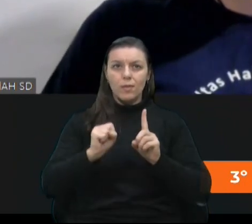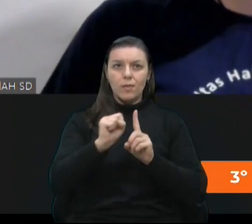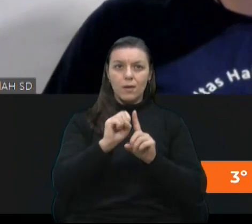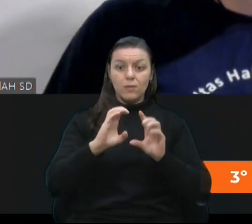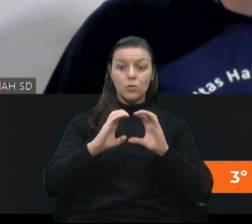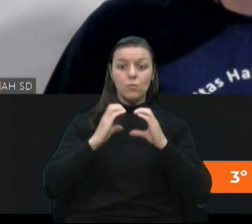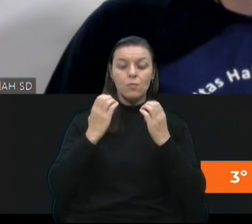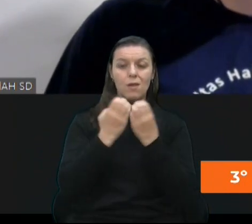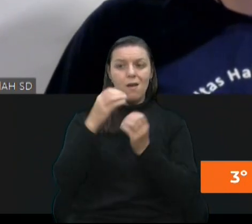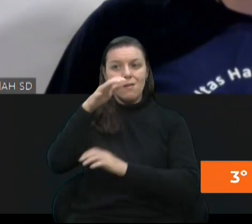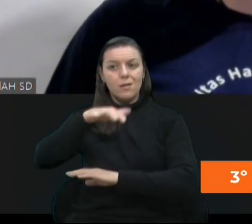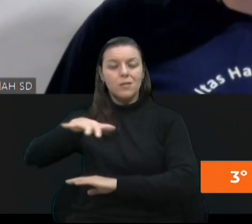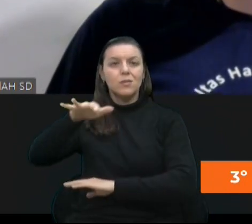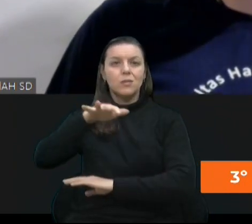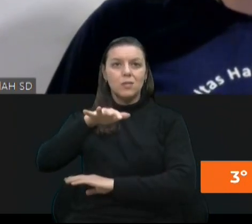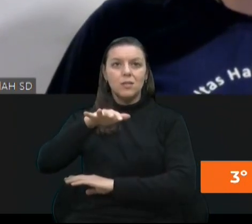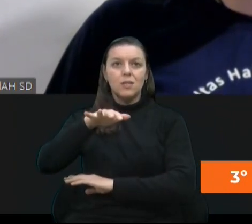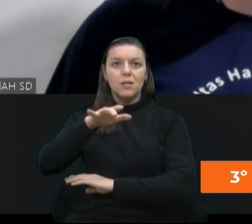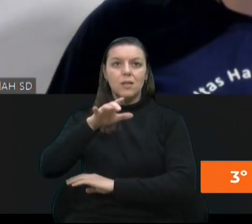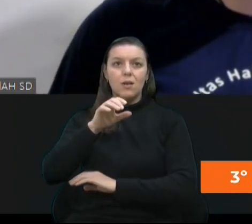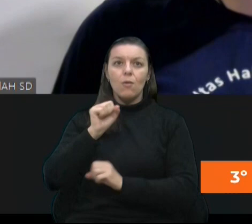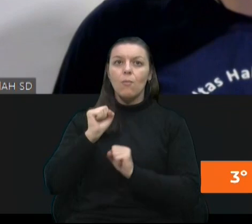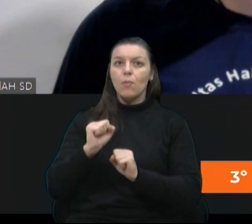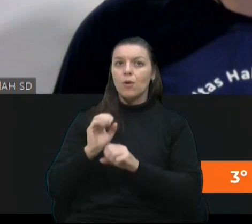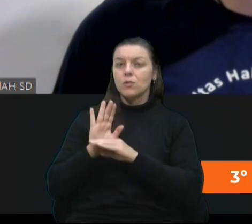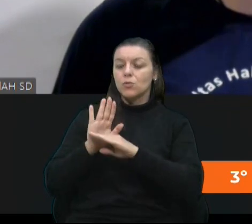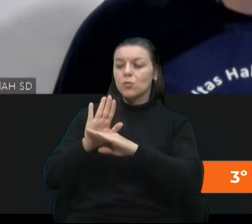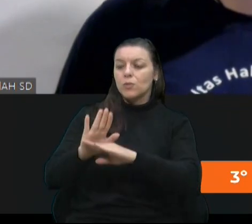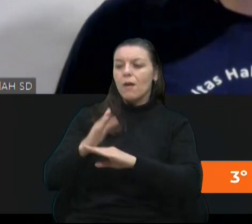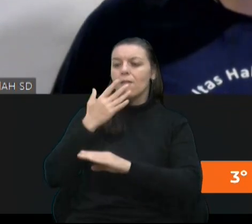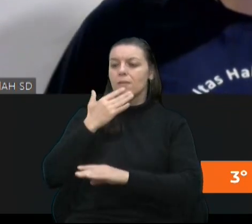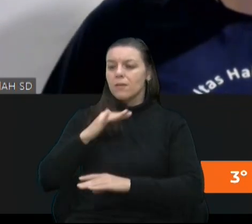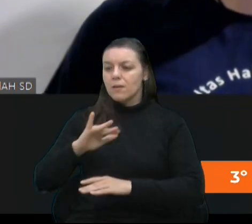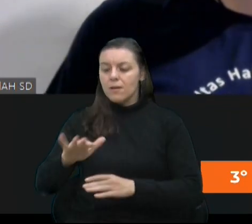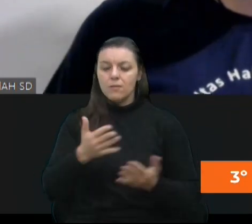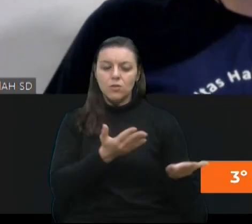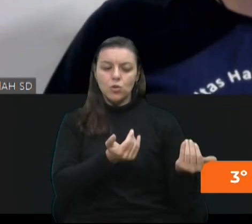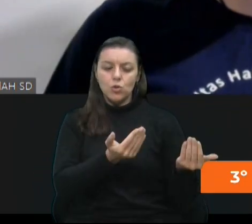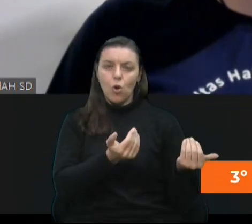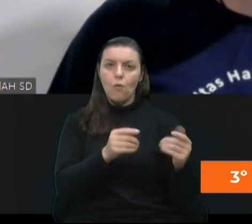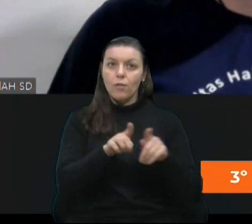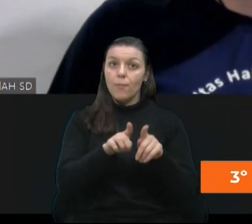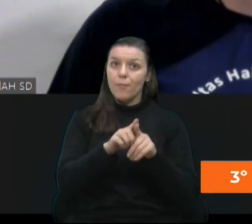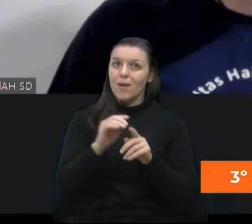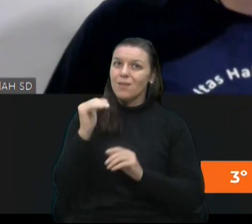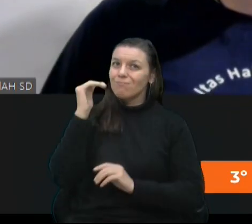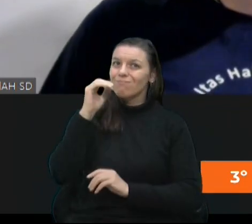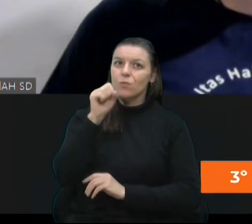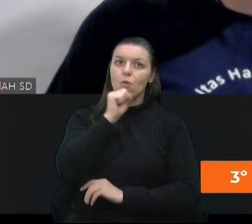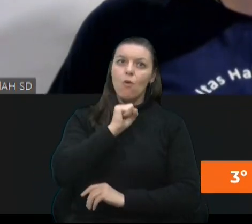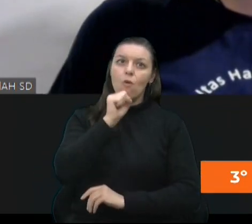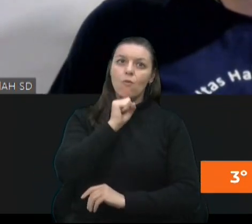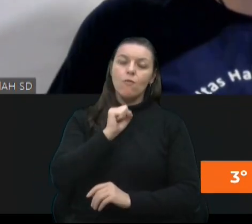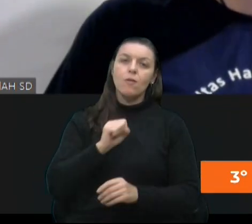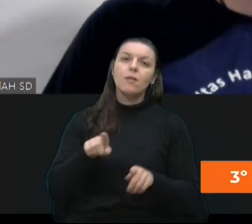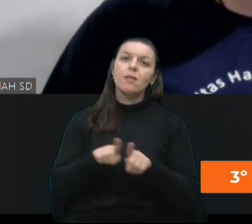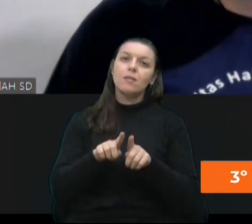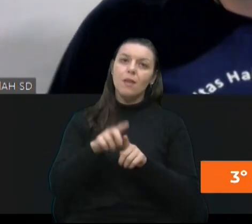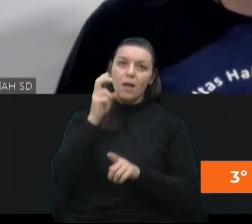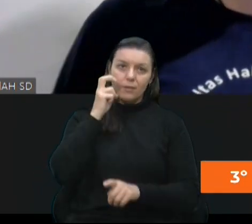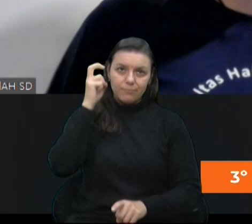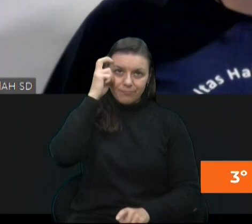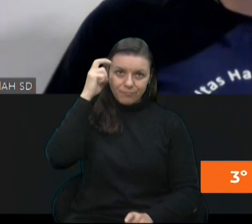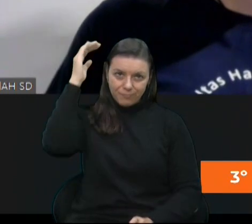comunidade de maneira geral, pode ajudar essas crianças, esses adolescentes, esses adultos, esses idosos autohabilidosos.